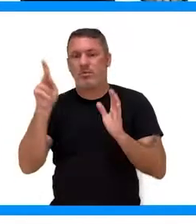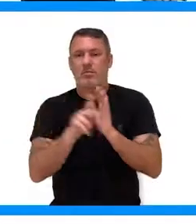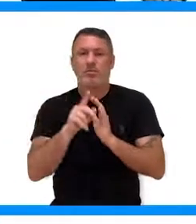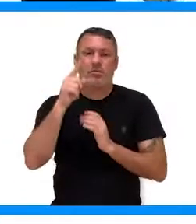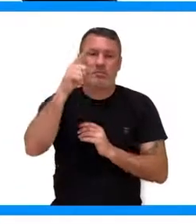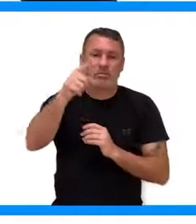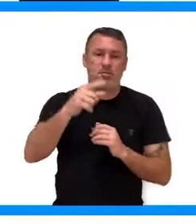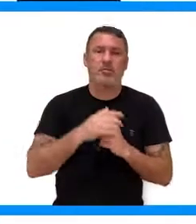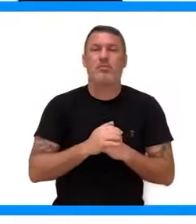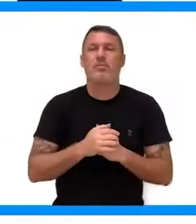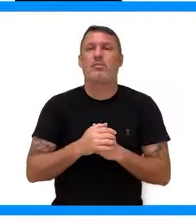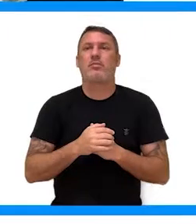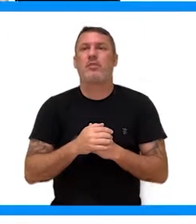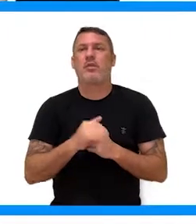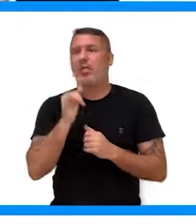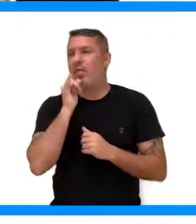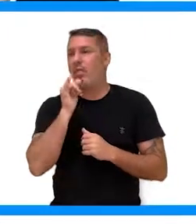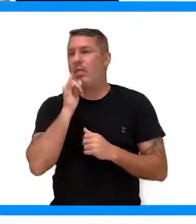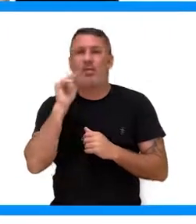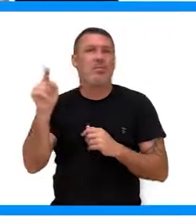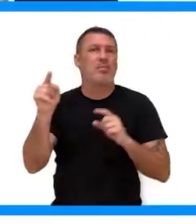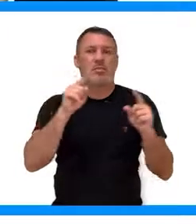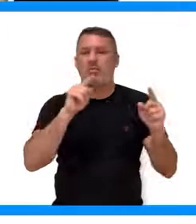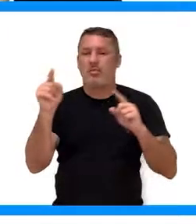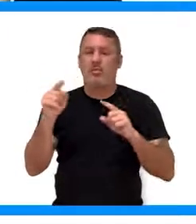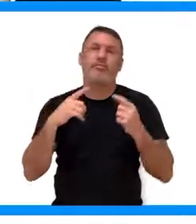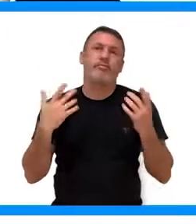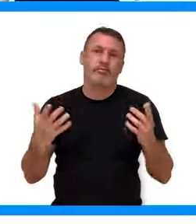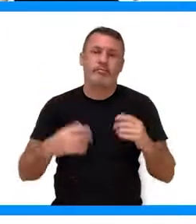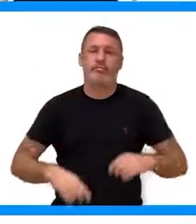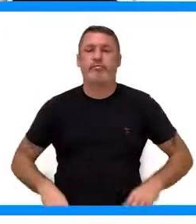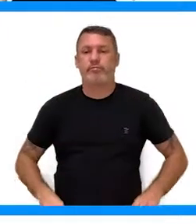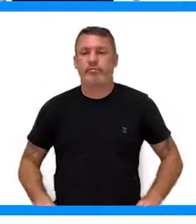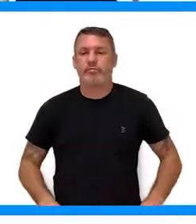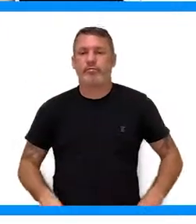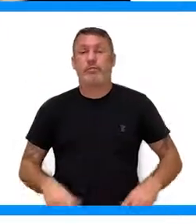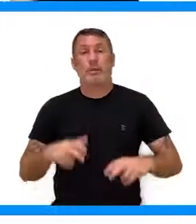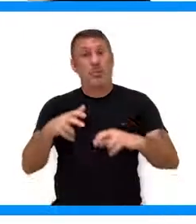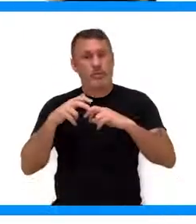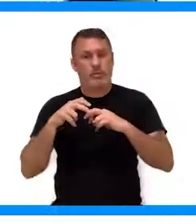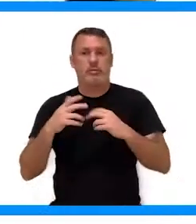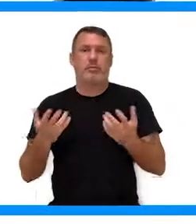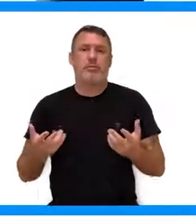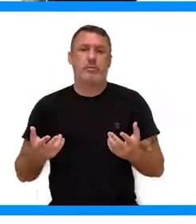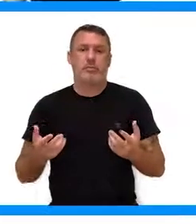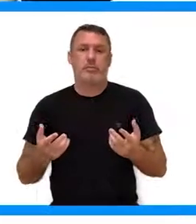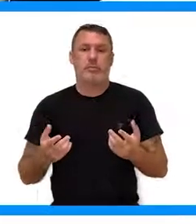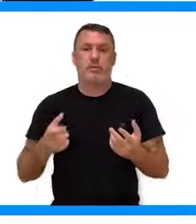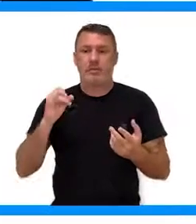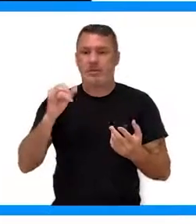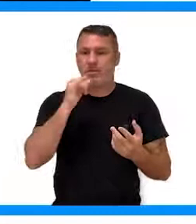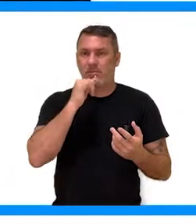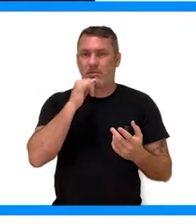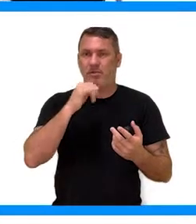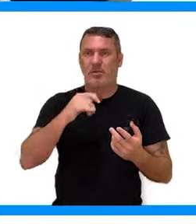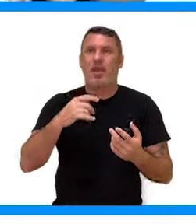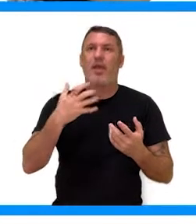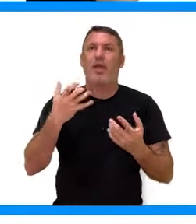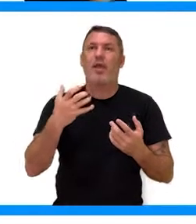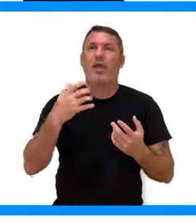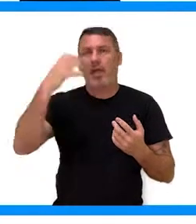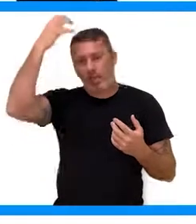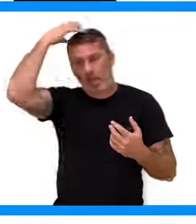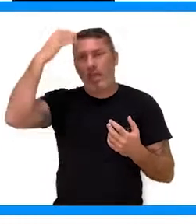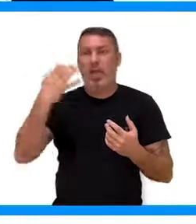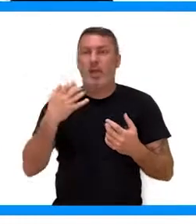outra terra. Você, João, vai ficar com essa terra aqui. Então, era a coroa que escolhia isso. Se a coroa quisesse dar uma